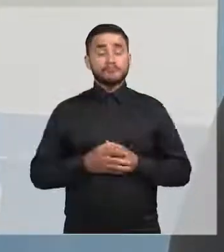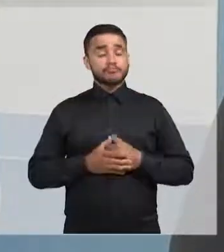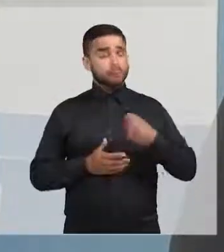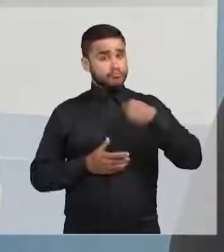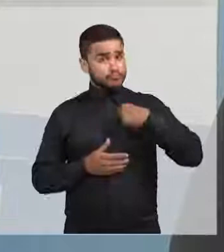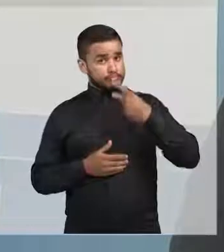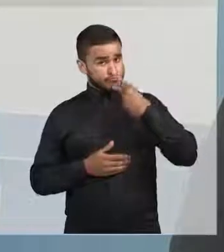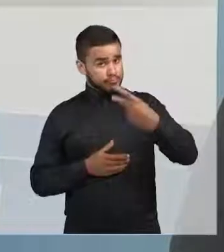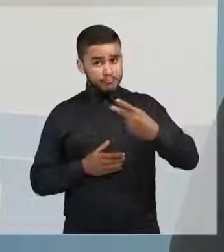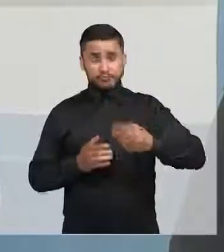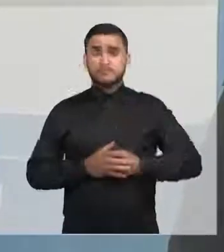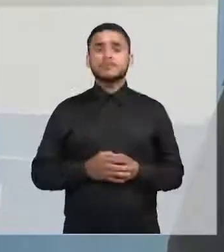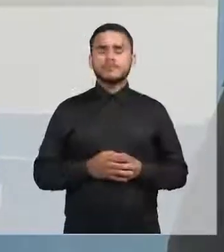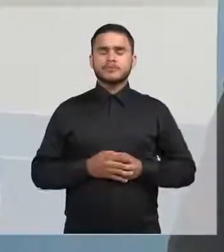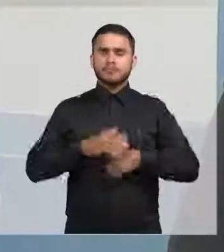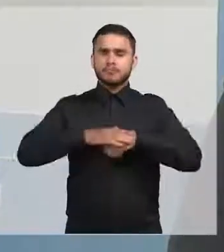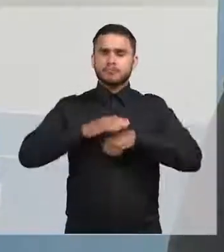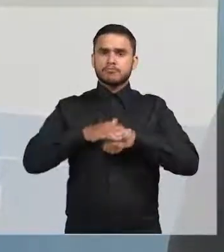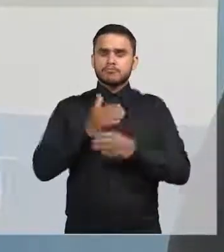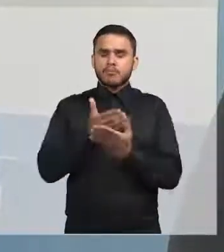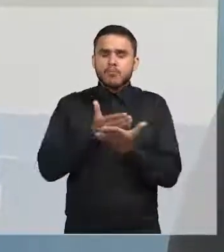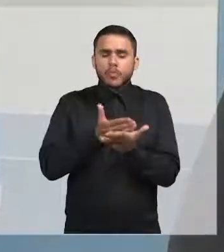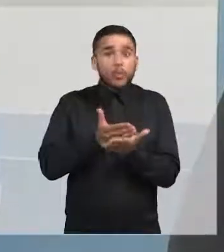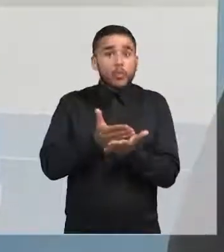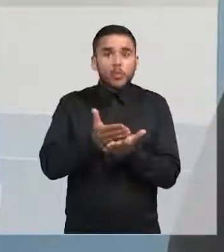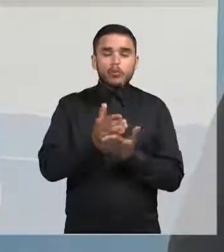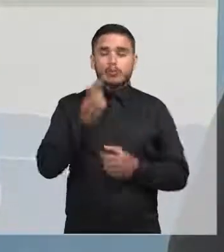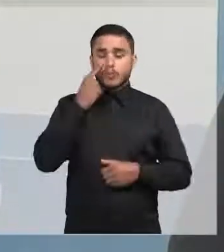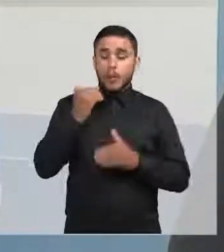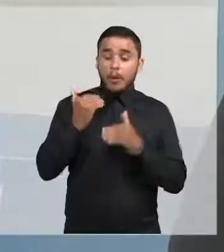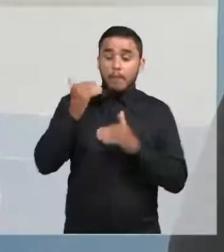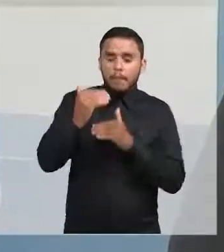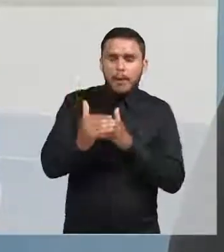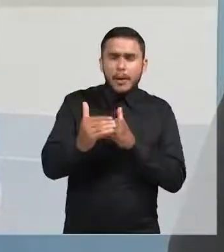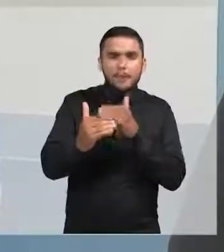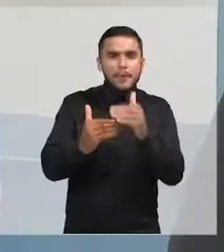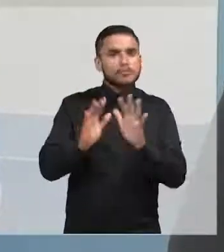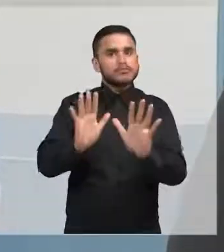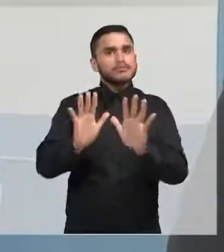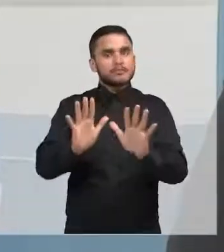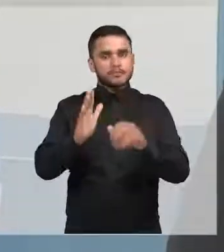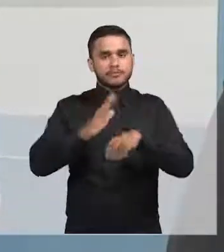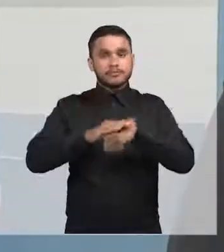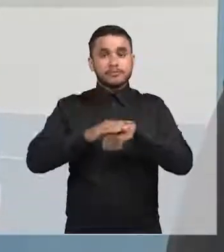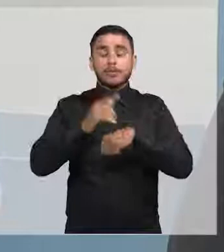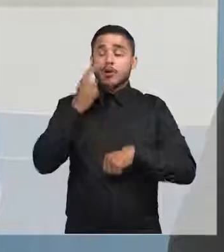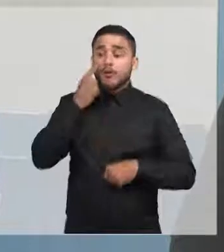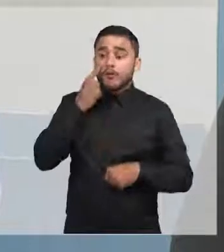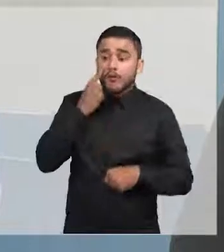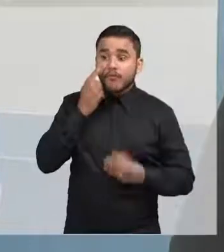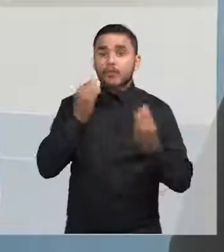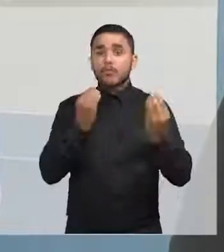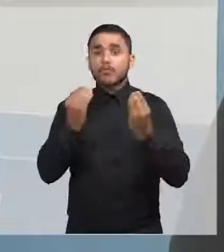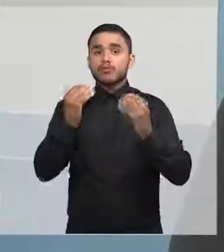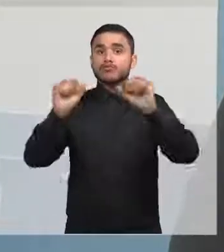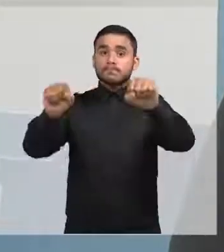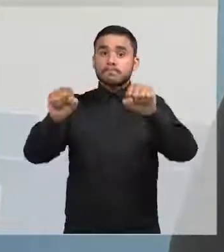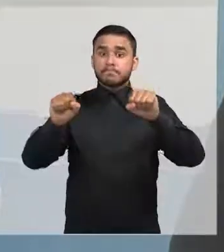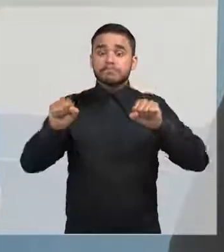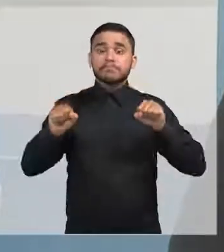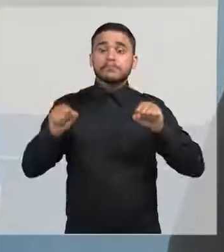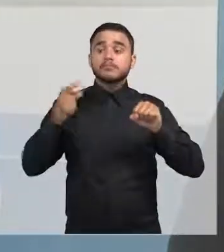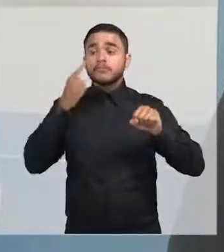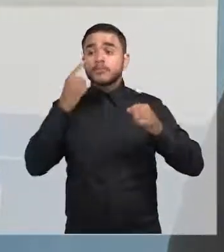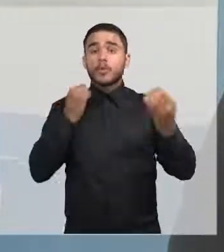esse processo de transição e, ao mesmo tempo, é uma maneira que eu acho que o Michel Temer tem de ser solidário